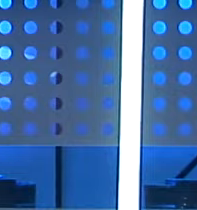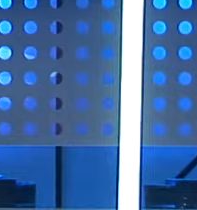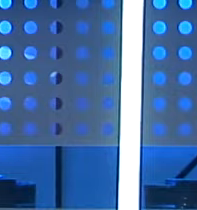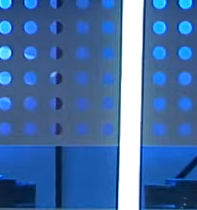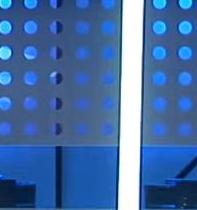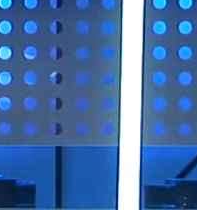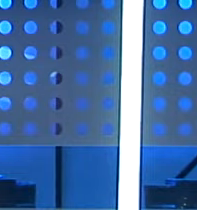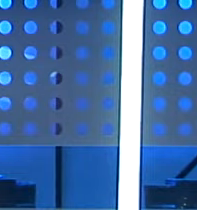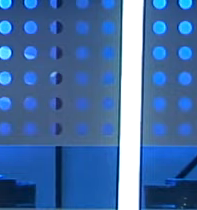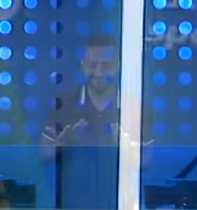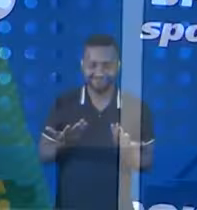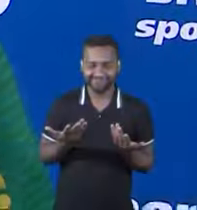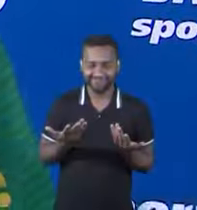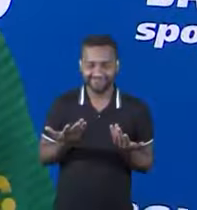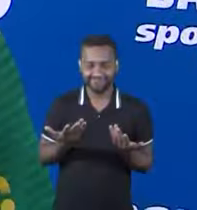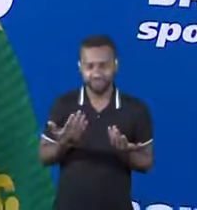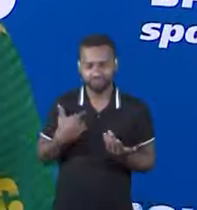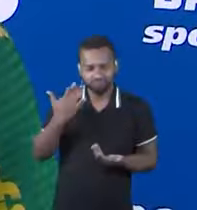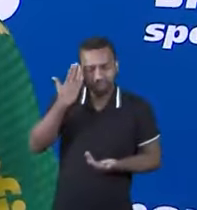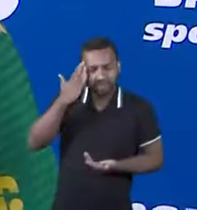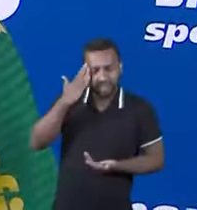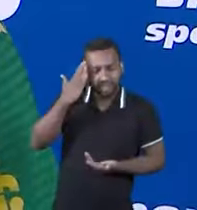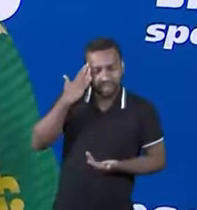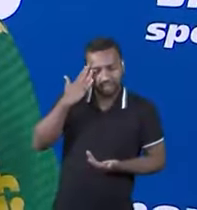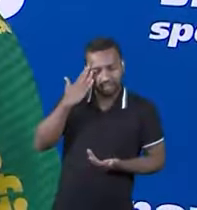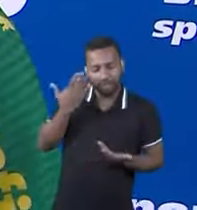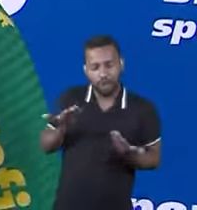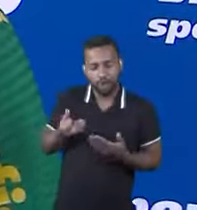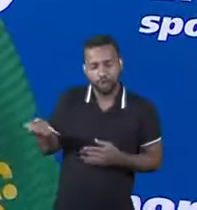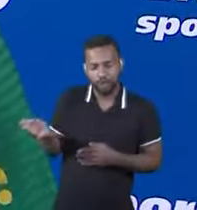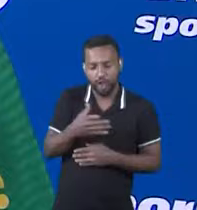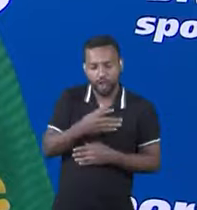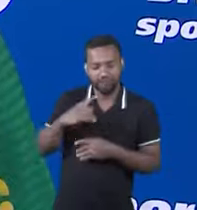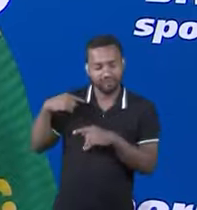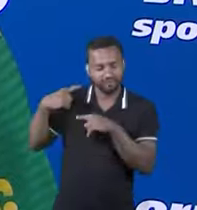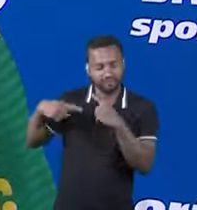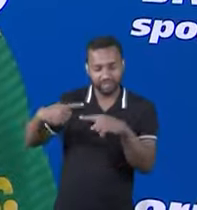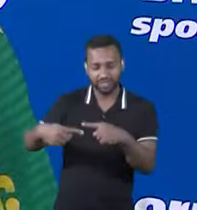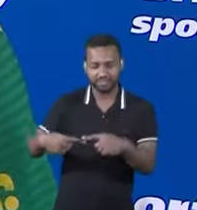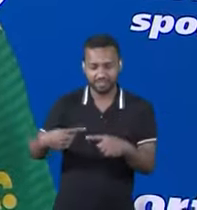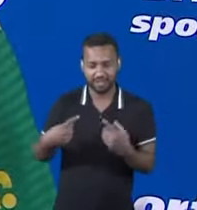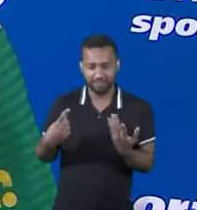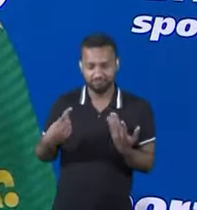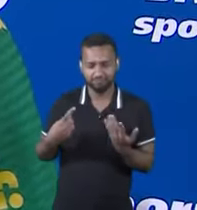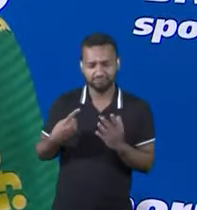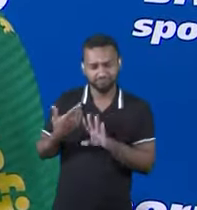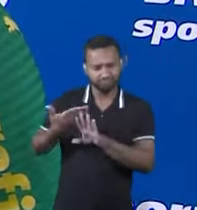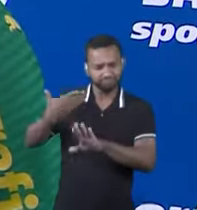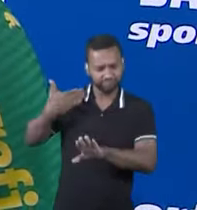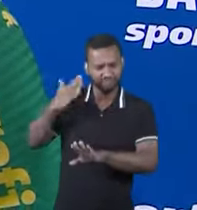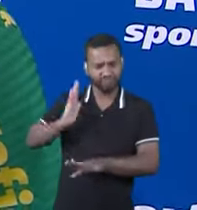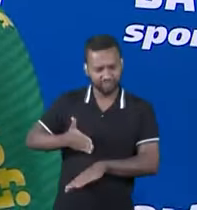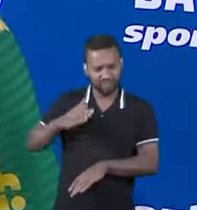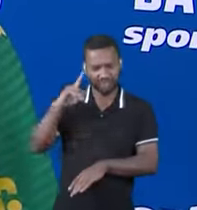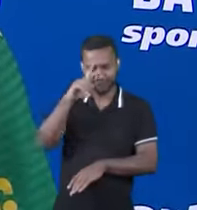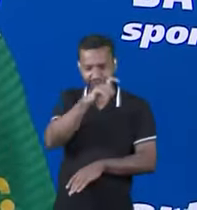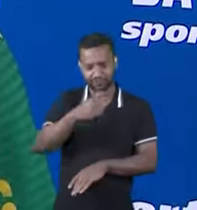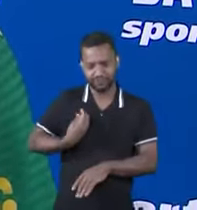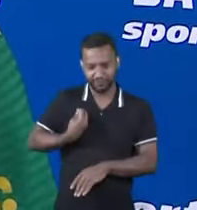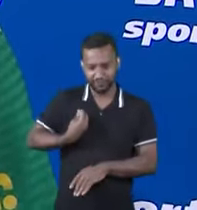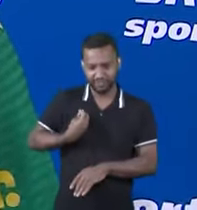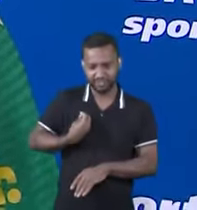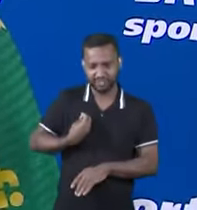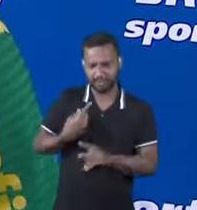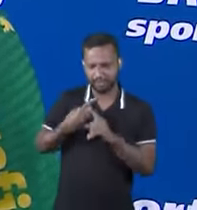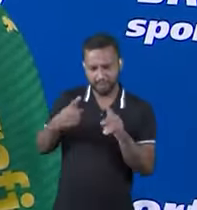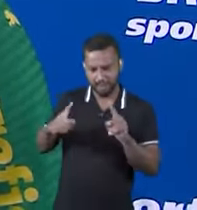entrevista. Eu sei que eu estou na geração nova e já passei por muita coisa, mas não foi